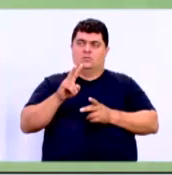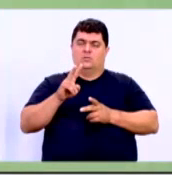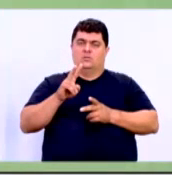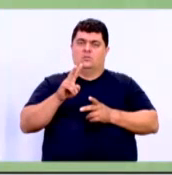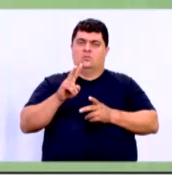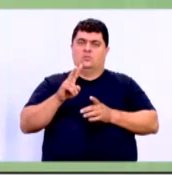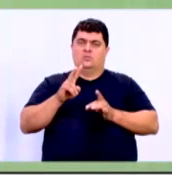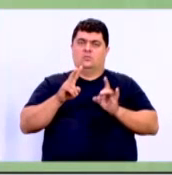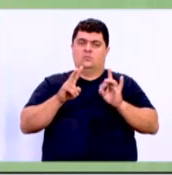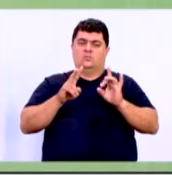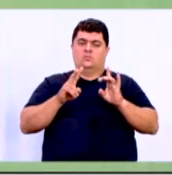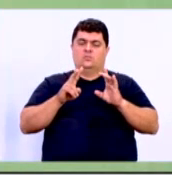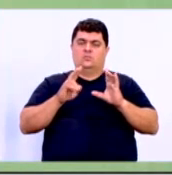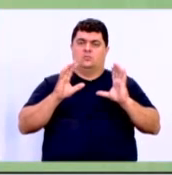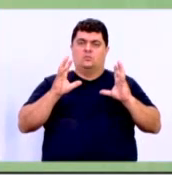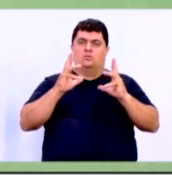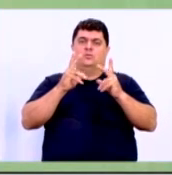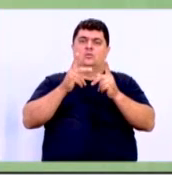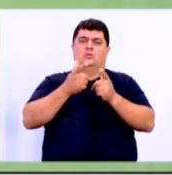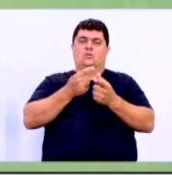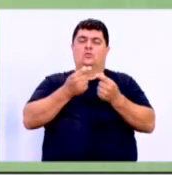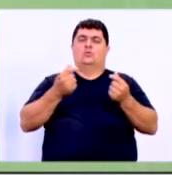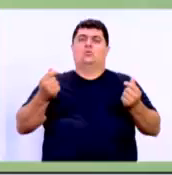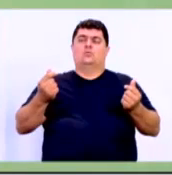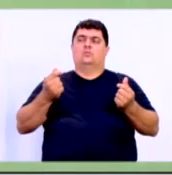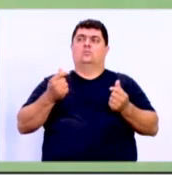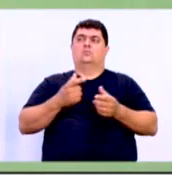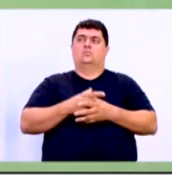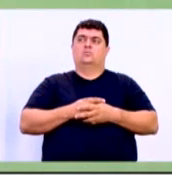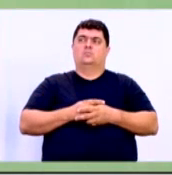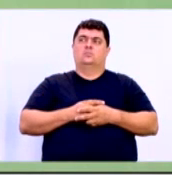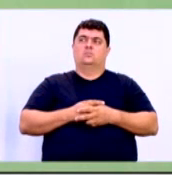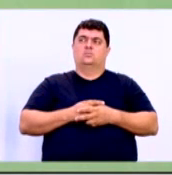Ou são todos os custos?